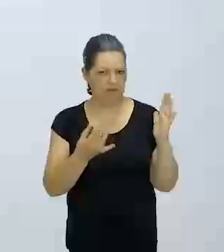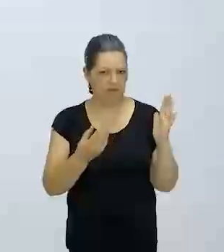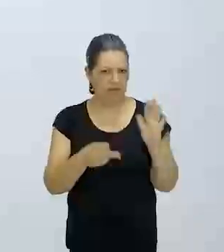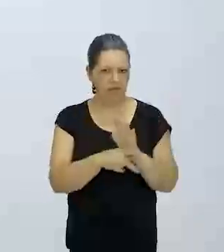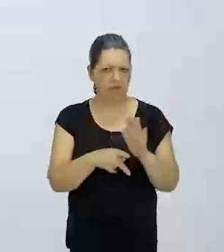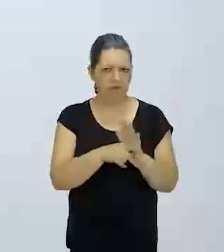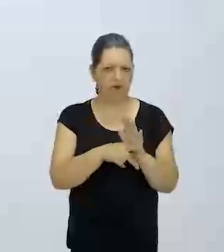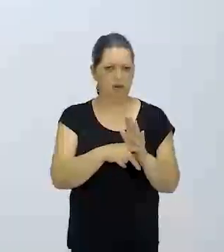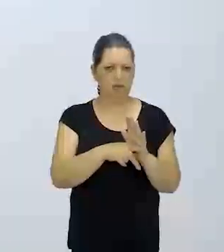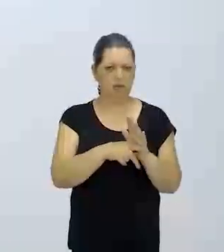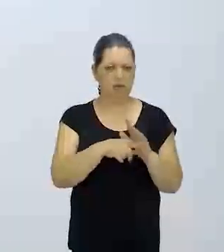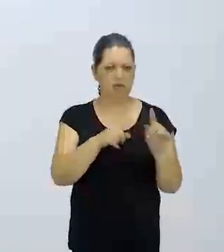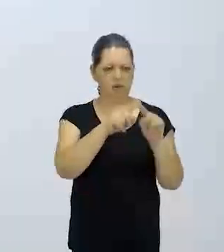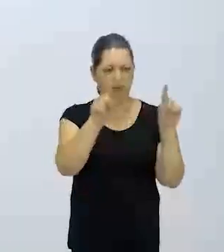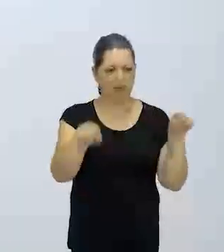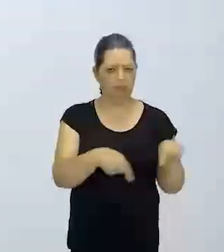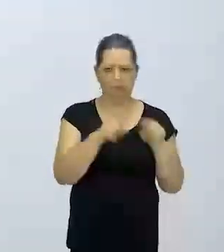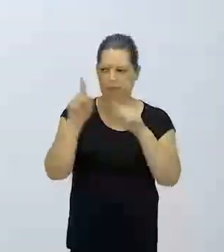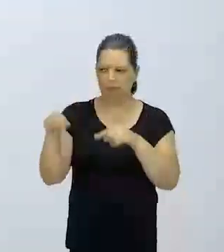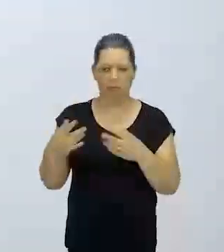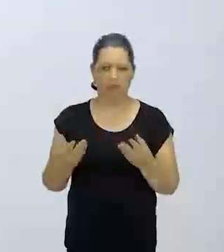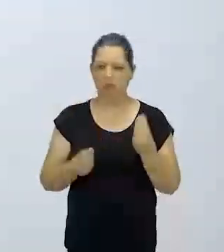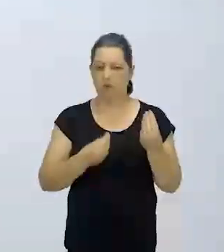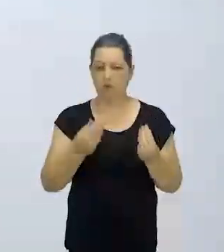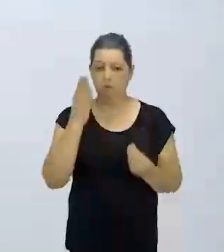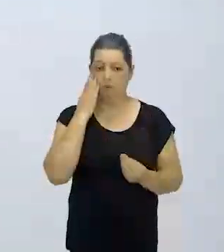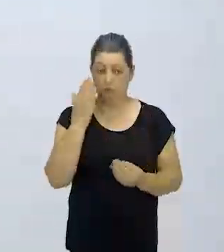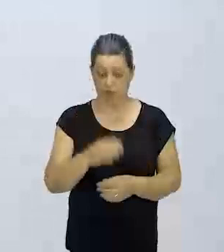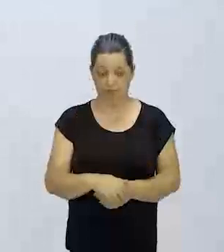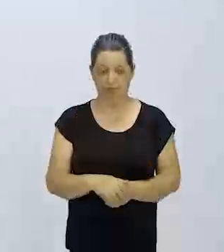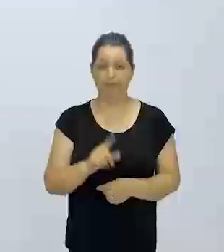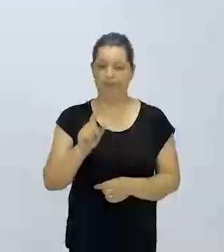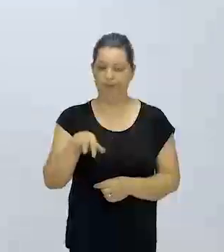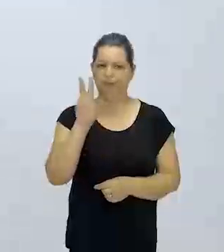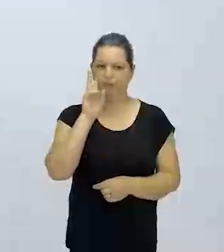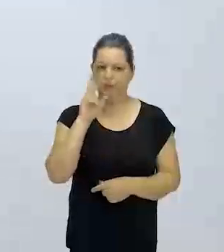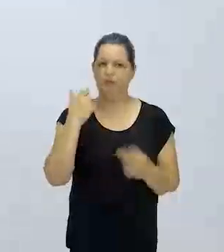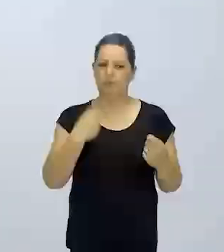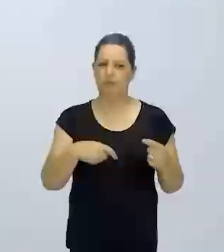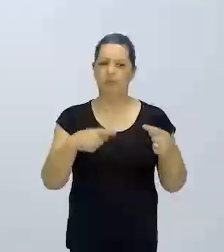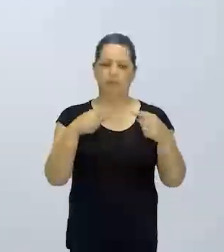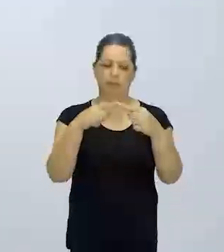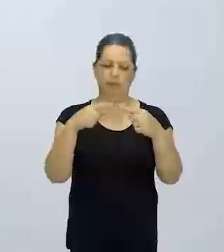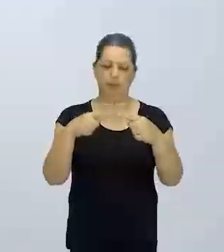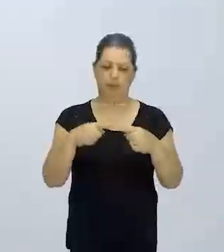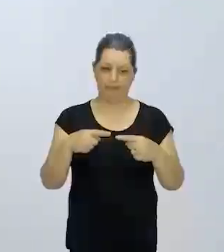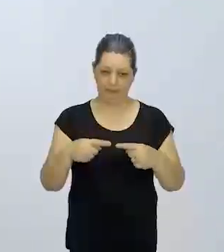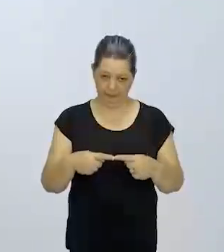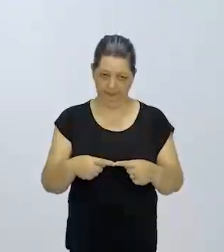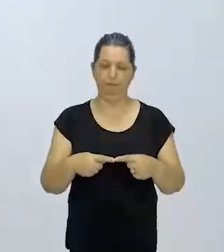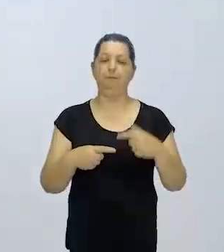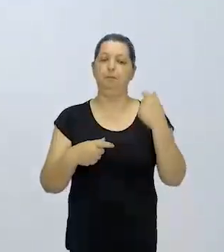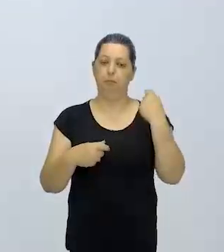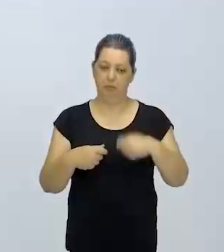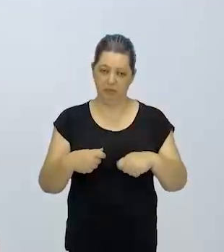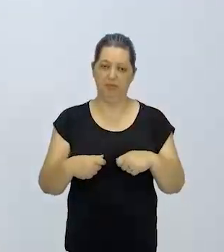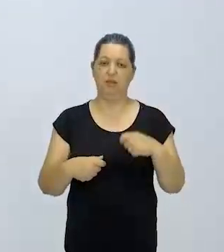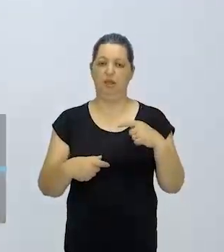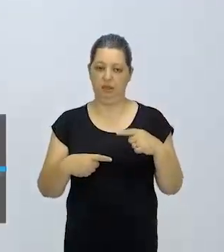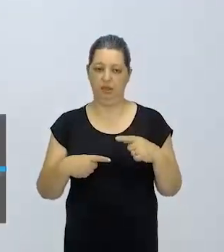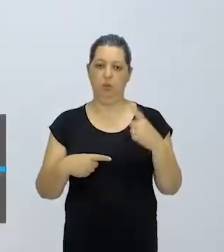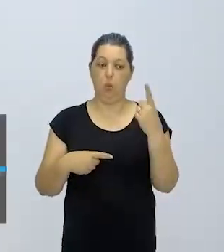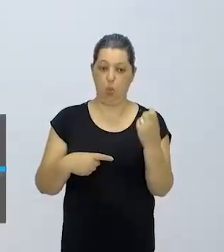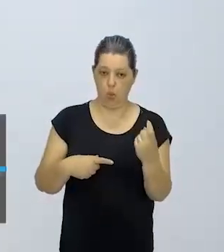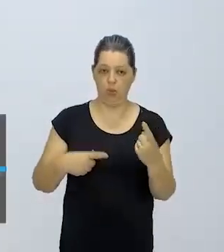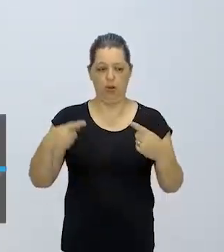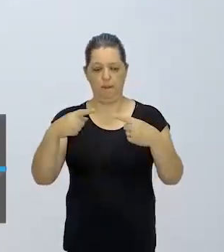de diagrama, fazendo como que eu vou saber se isso é função? Lembra, para ser função, para cada valor do primeiro conjunto tem que ter uma única resposta